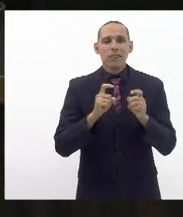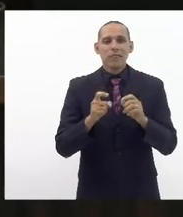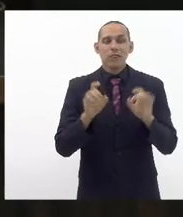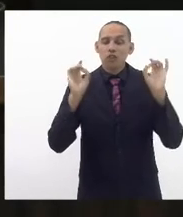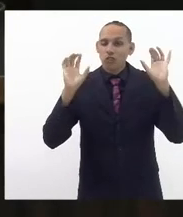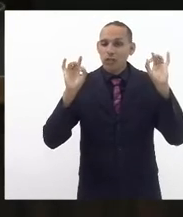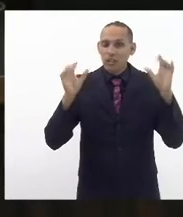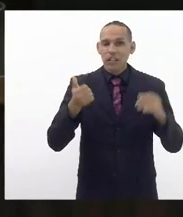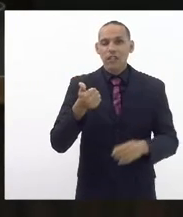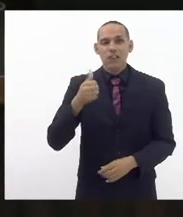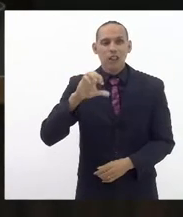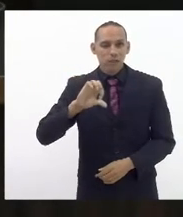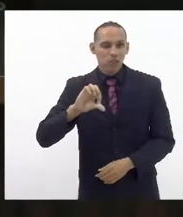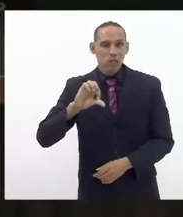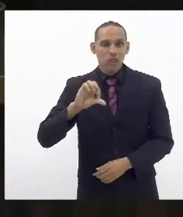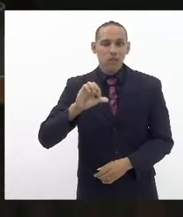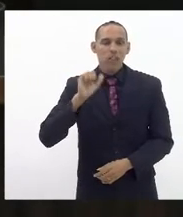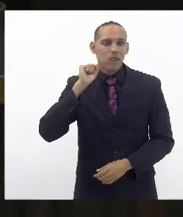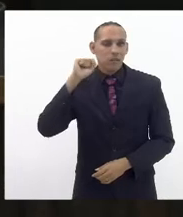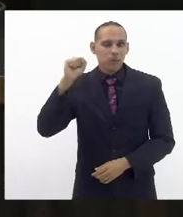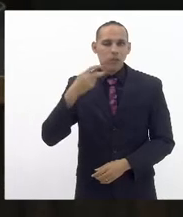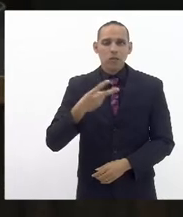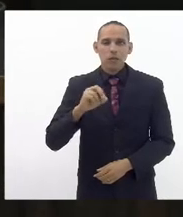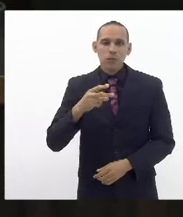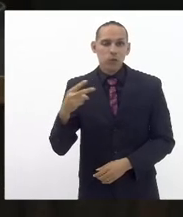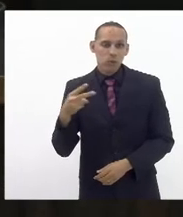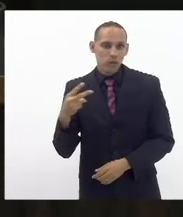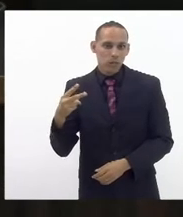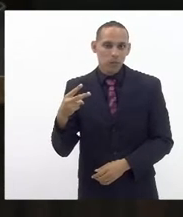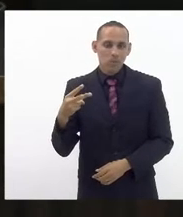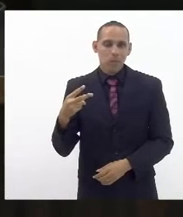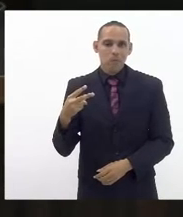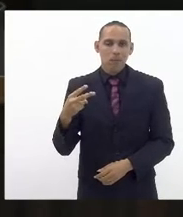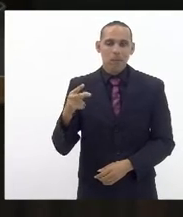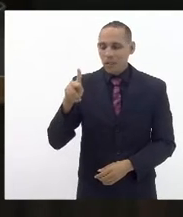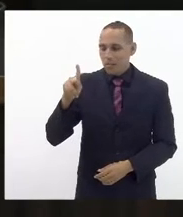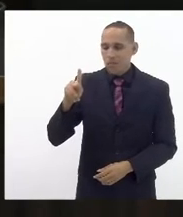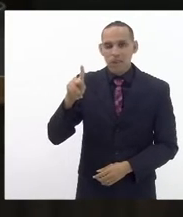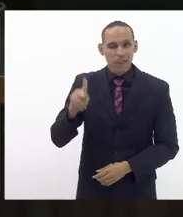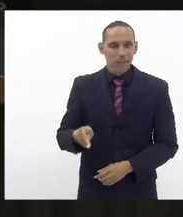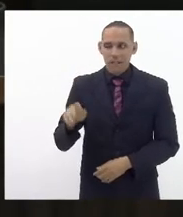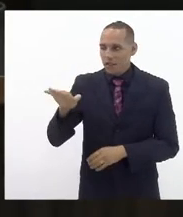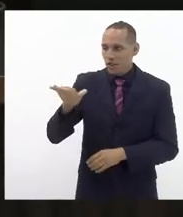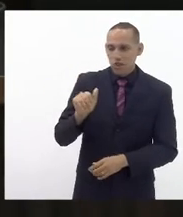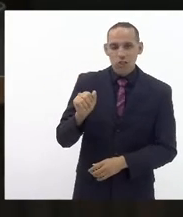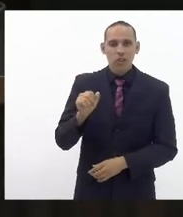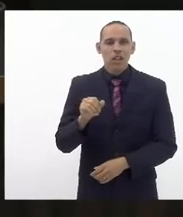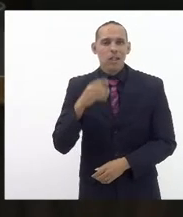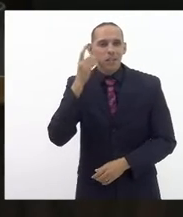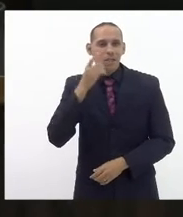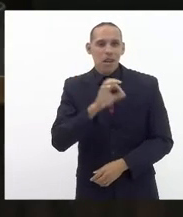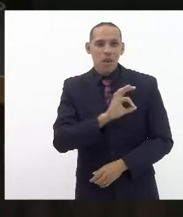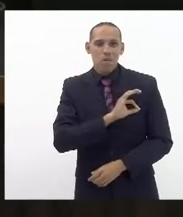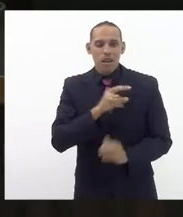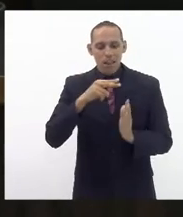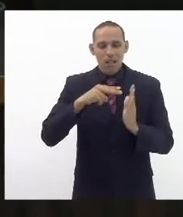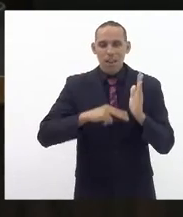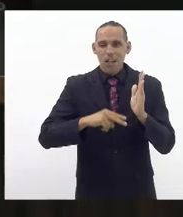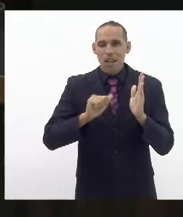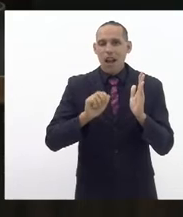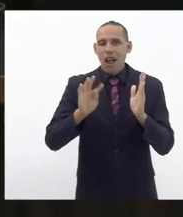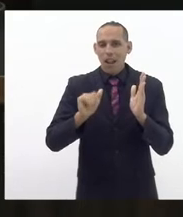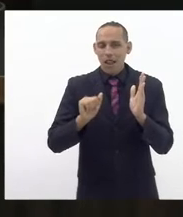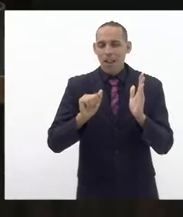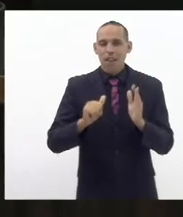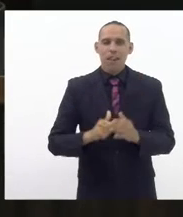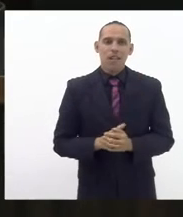do dia 19 de abril de 2022. A presidência convida a nobre deputada Marta Rocha para fazer leitura da